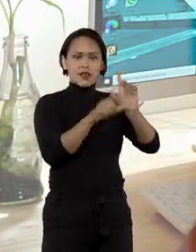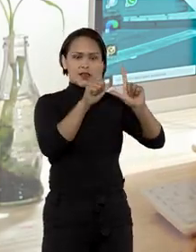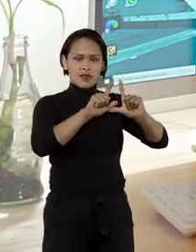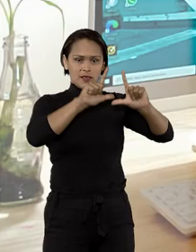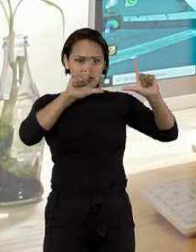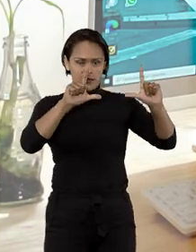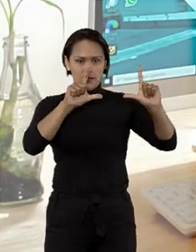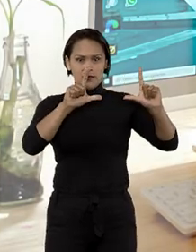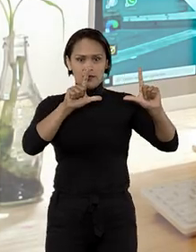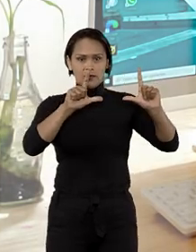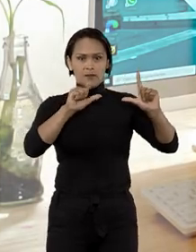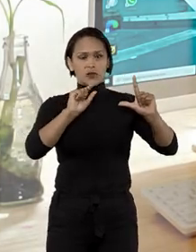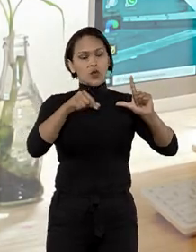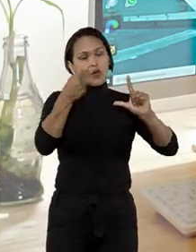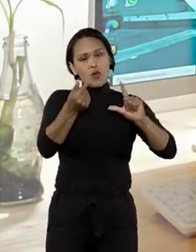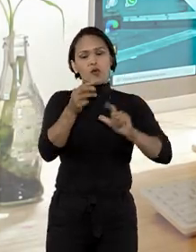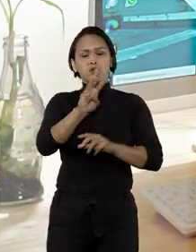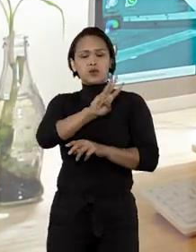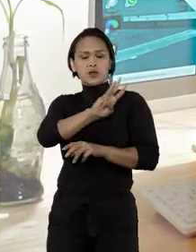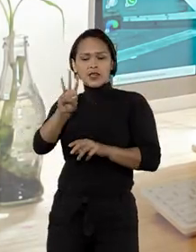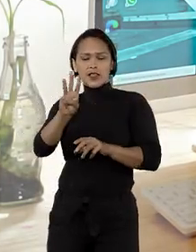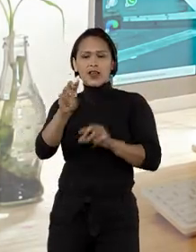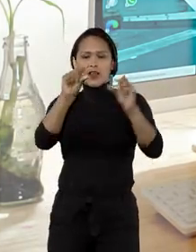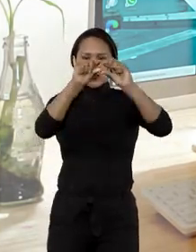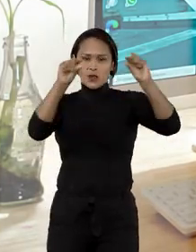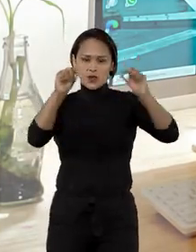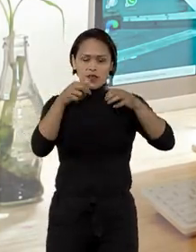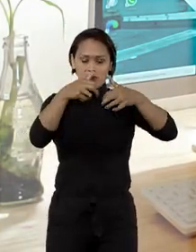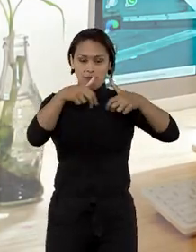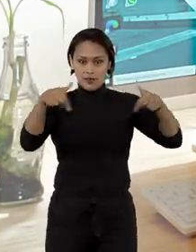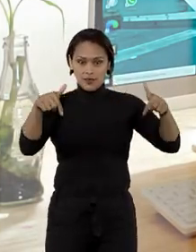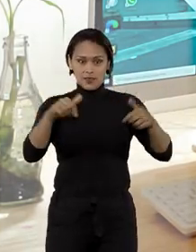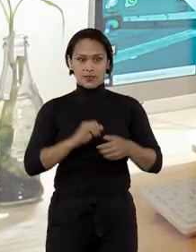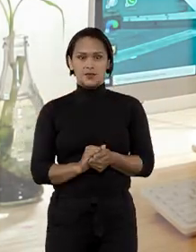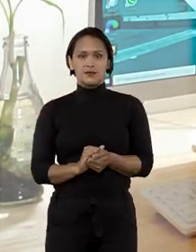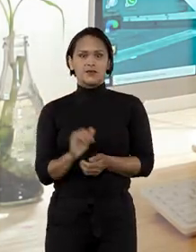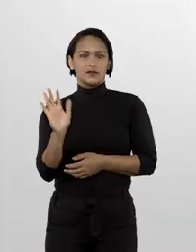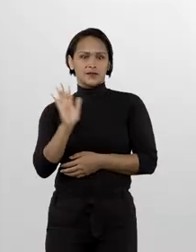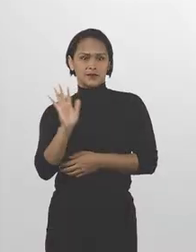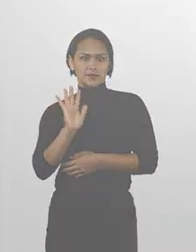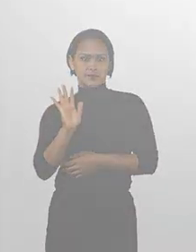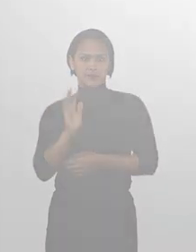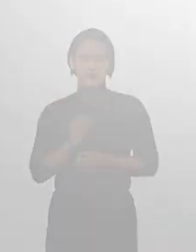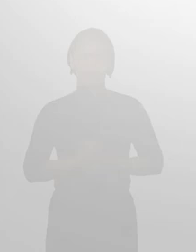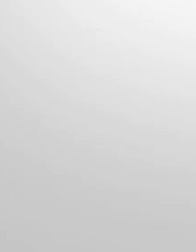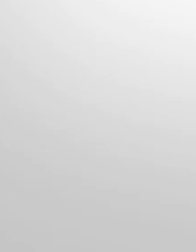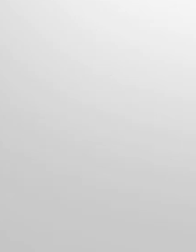que está aqui na tela ou clicar no link aí na descrição. Tchau!